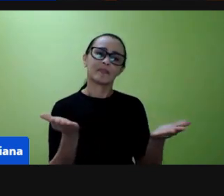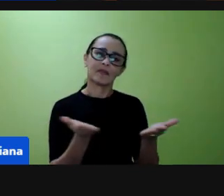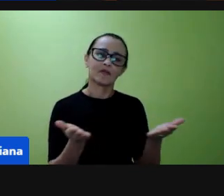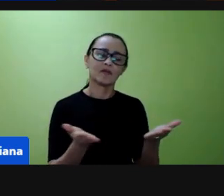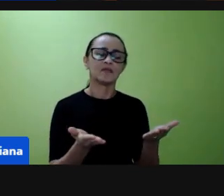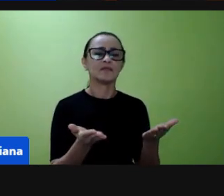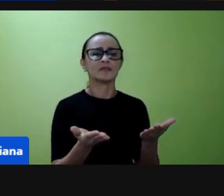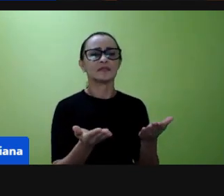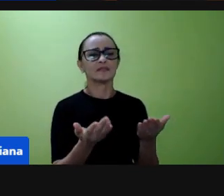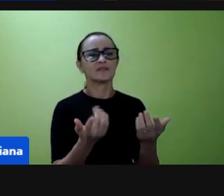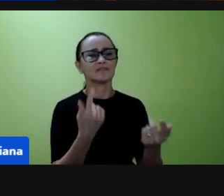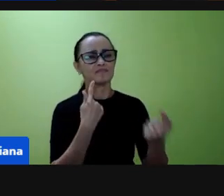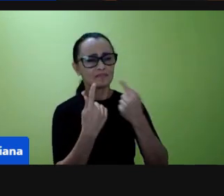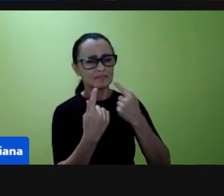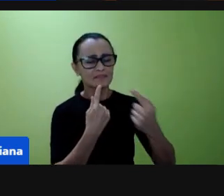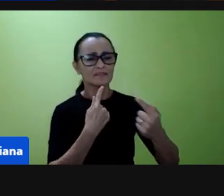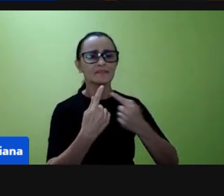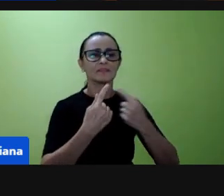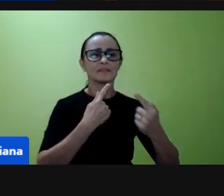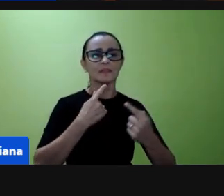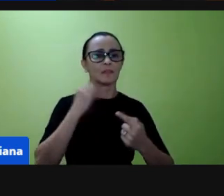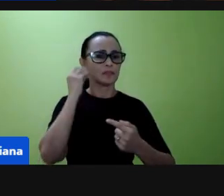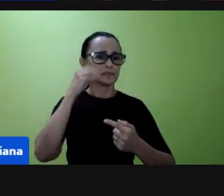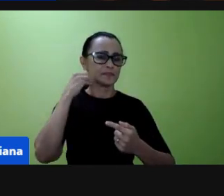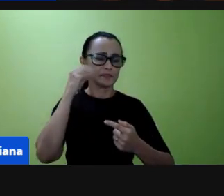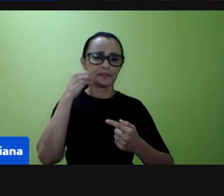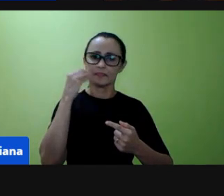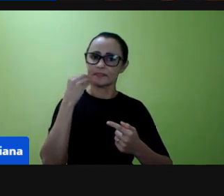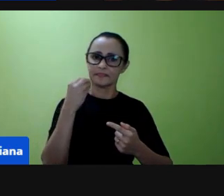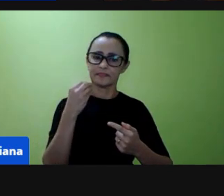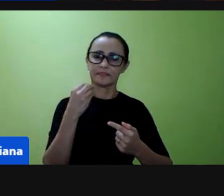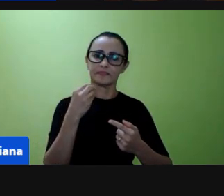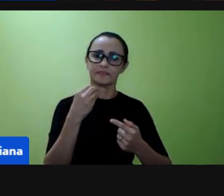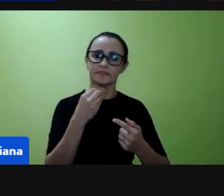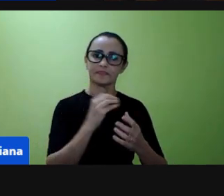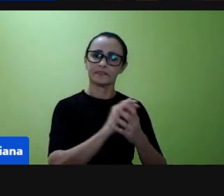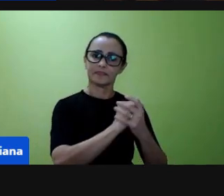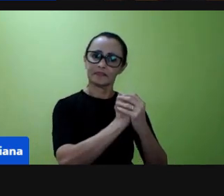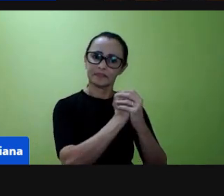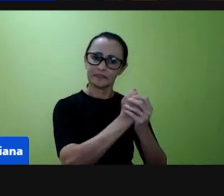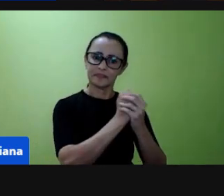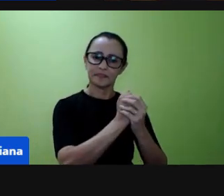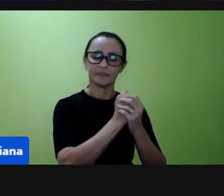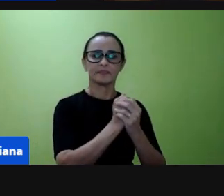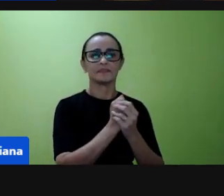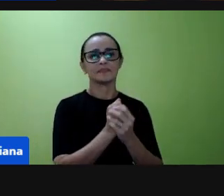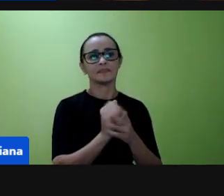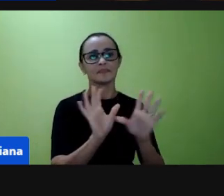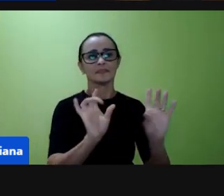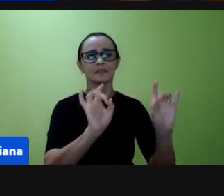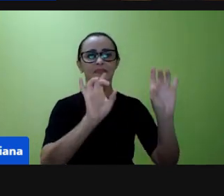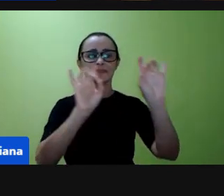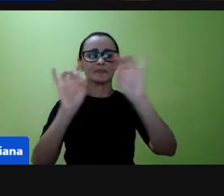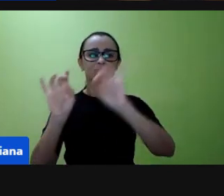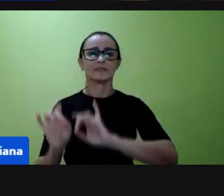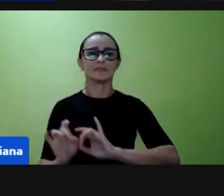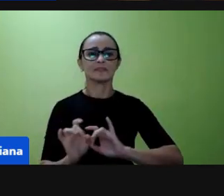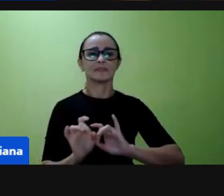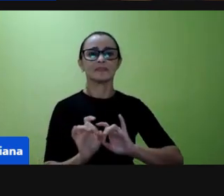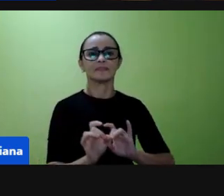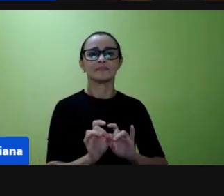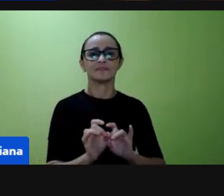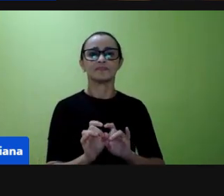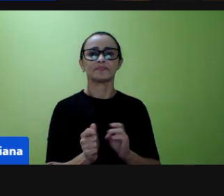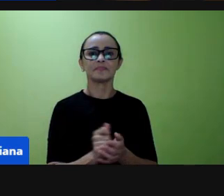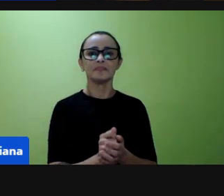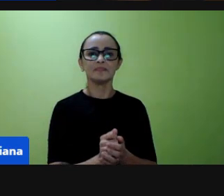de troca de experiências. O meu cumprimento especial à Elisângela e ao Jorge, que estão aqui